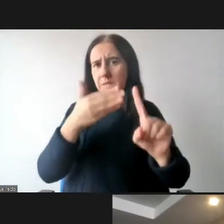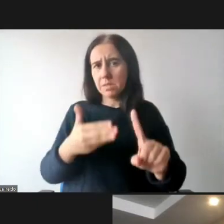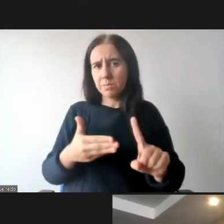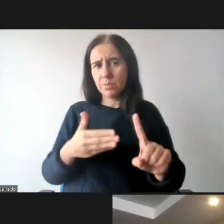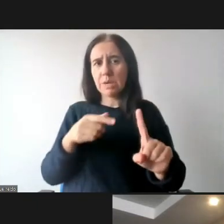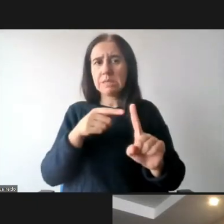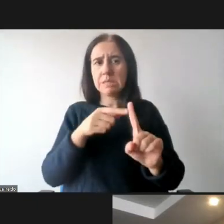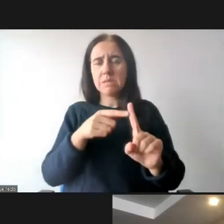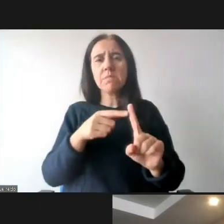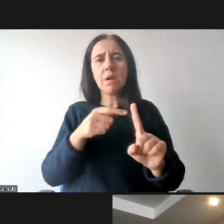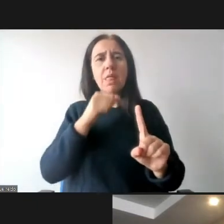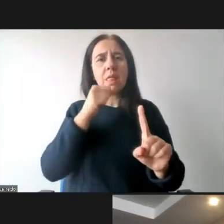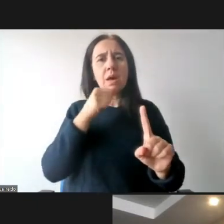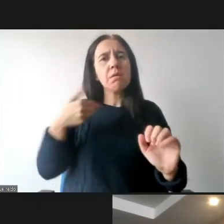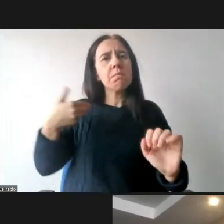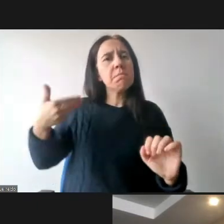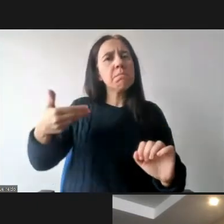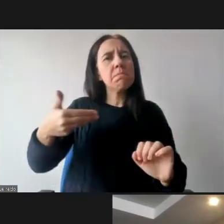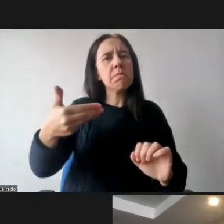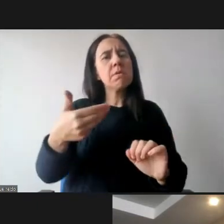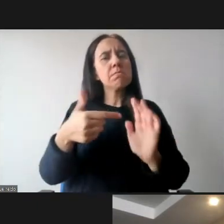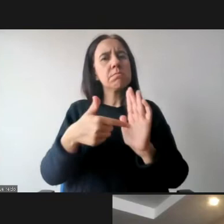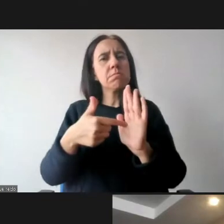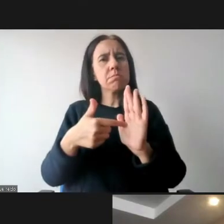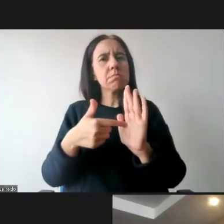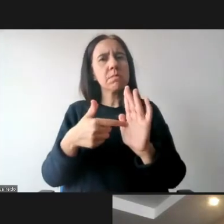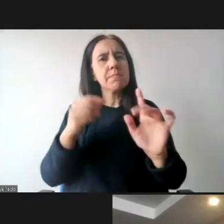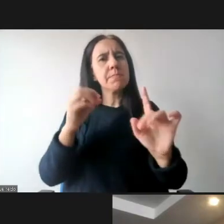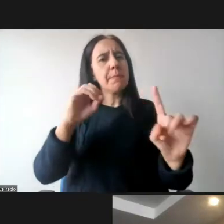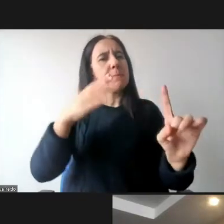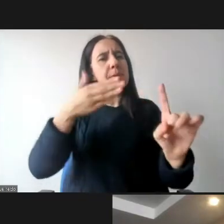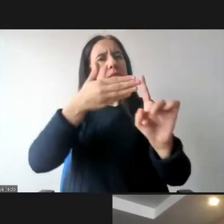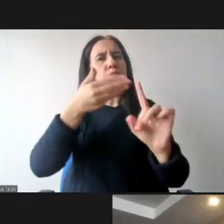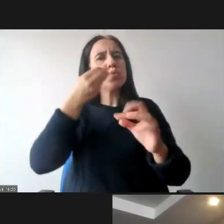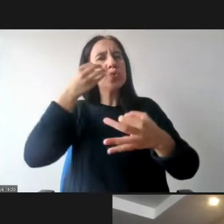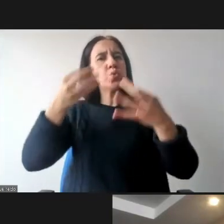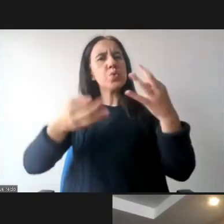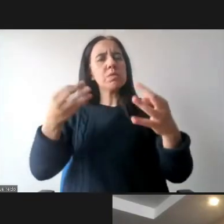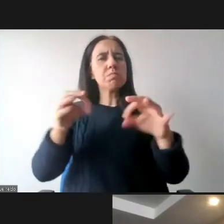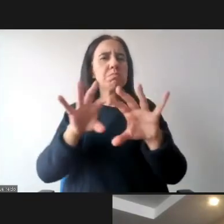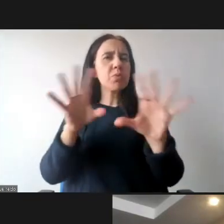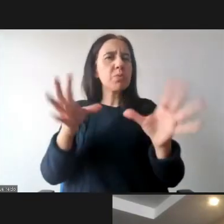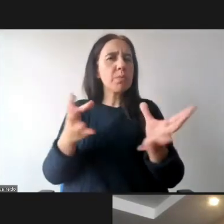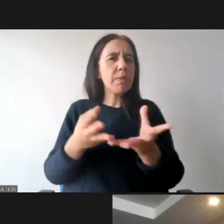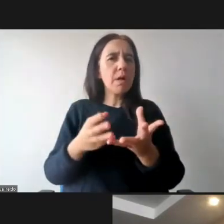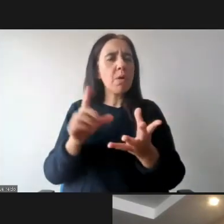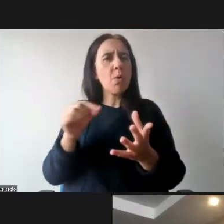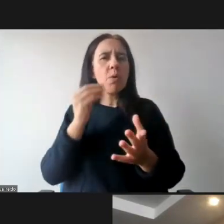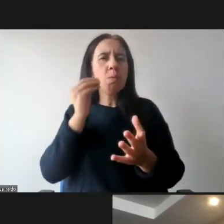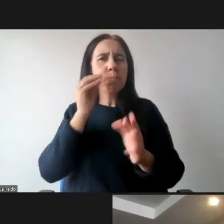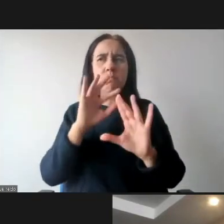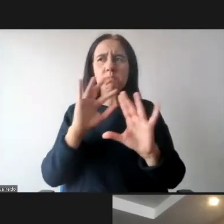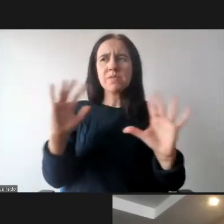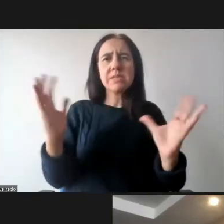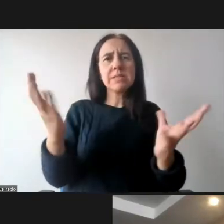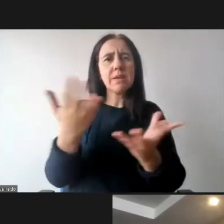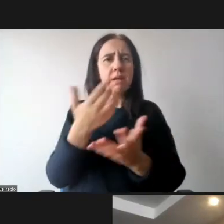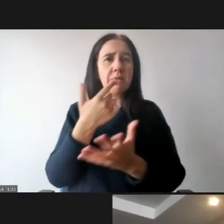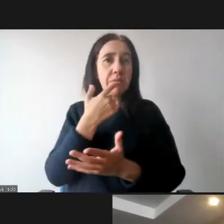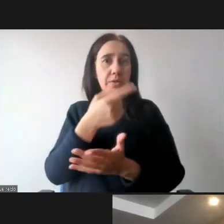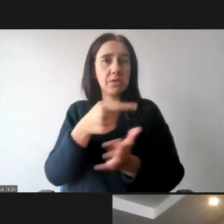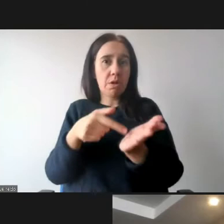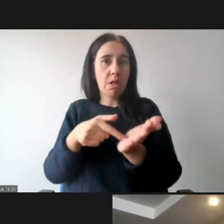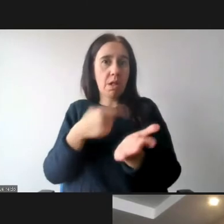qual se tem reclamado o estatuto de princípio jurídico global ou mesmo universal. Conheceu grande expansão